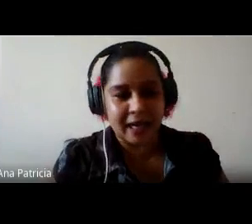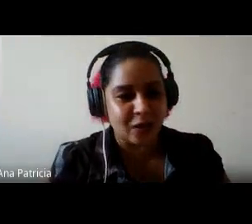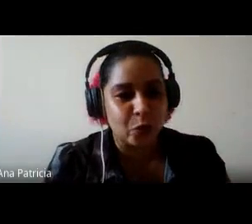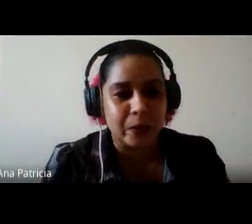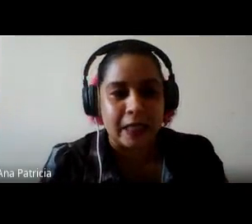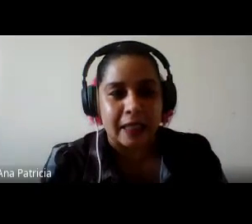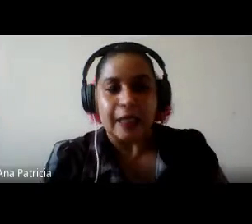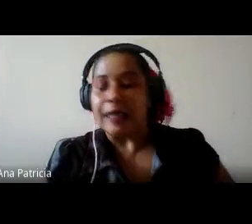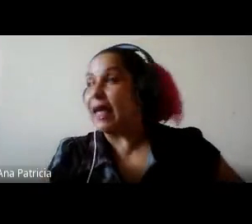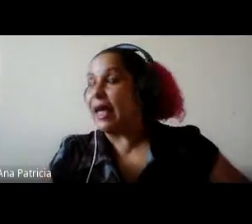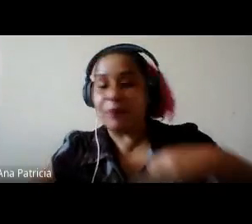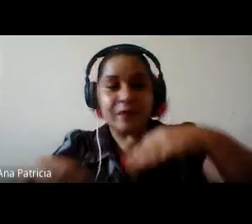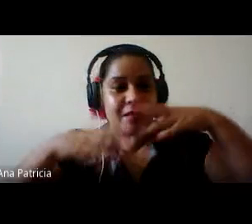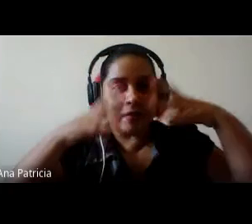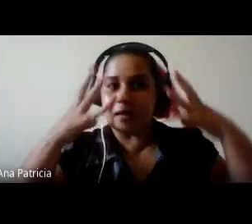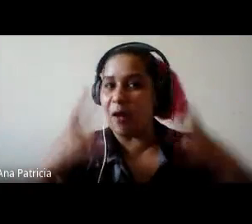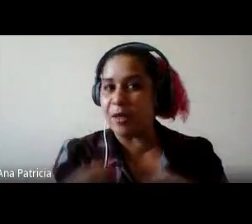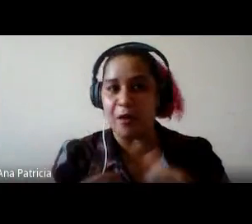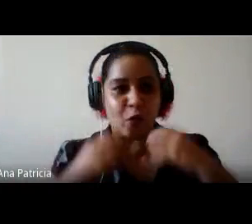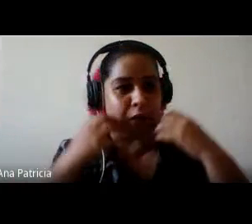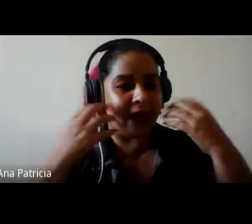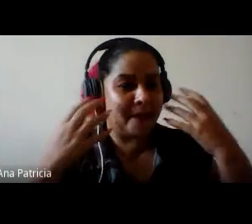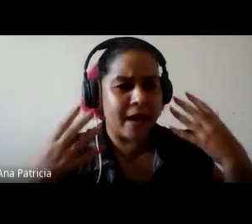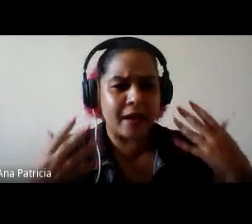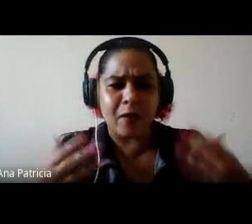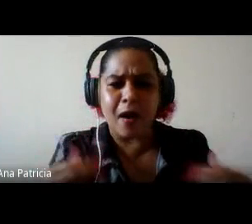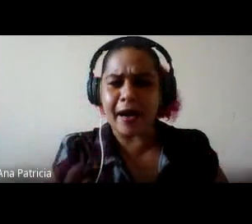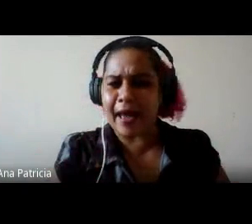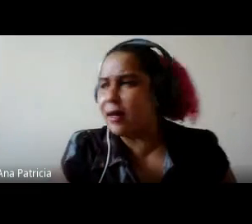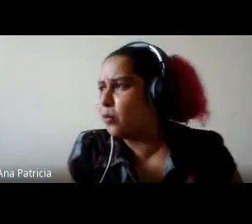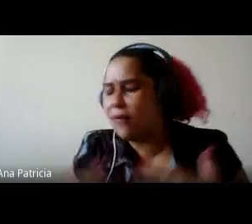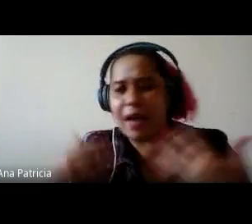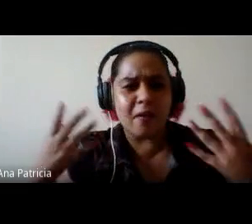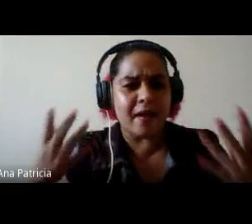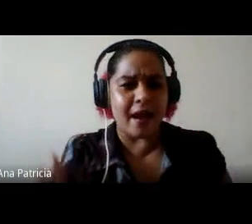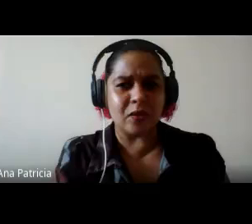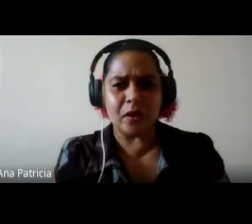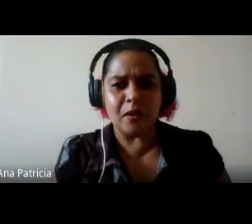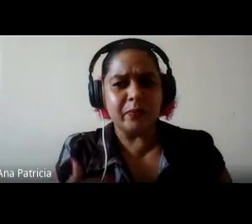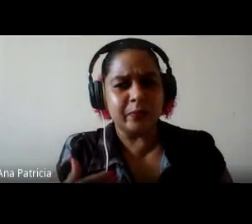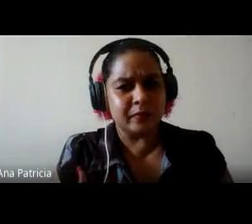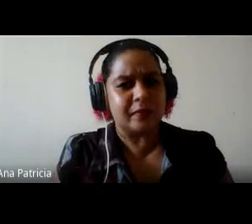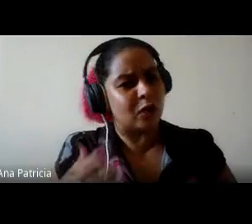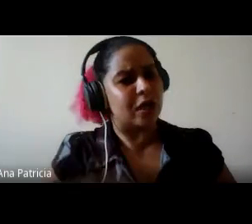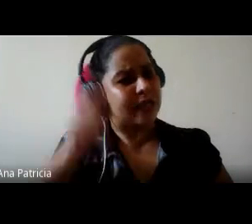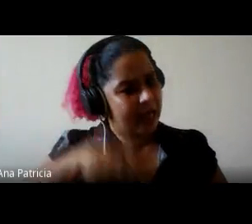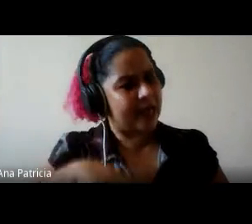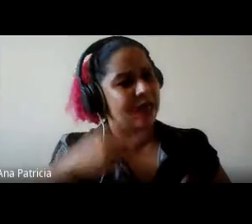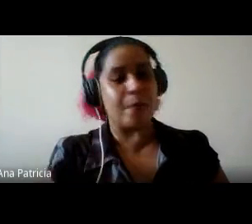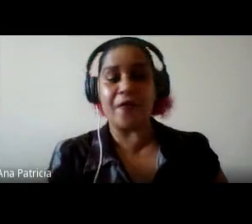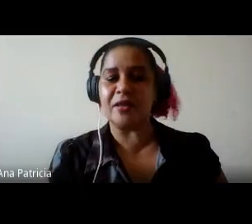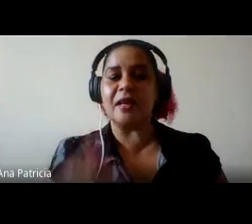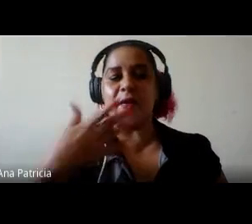de literatura. E o pessoal ficou vermelho, corado, envergonhado. E eu, não, gente,